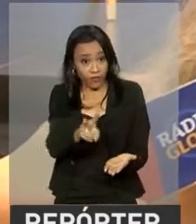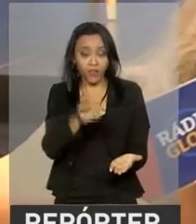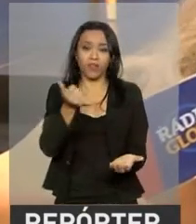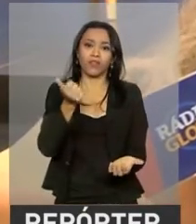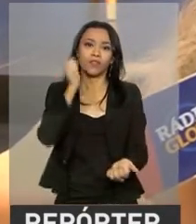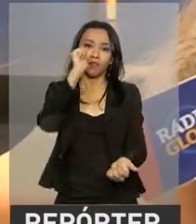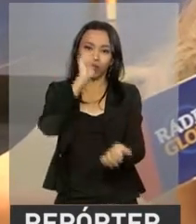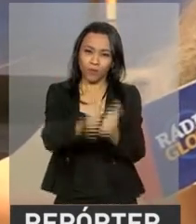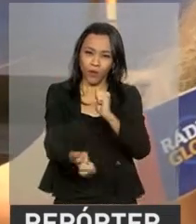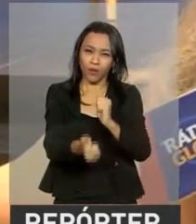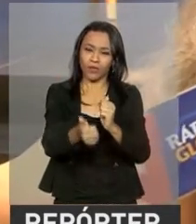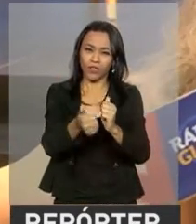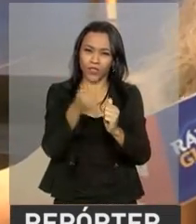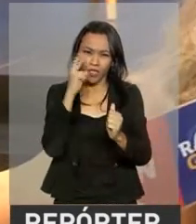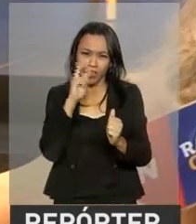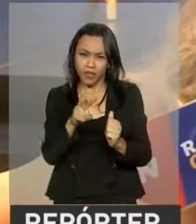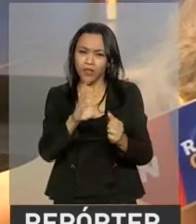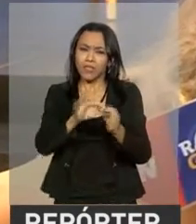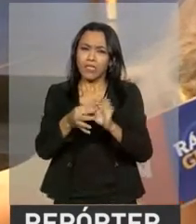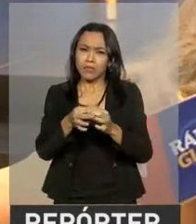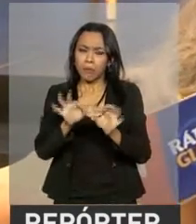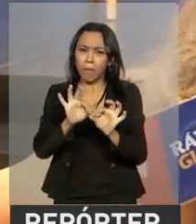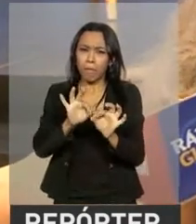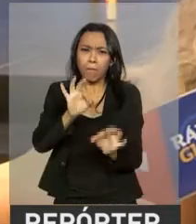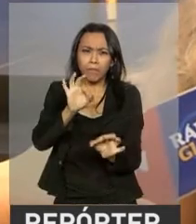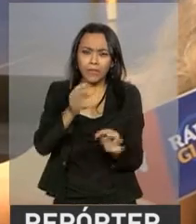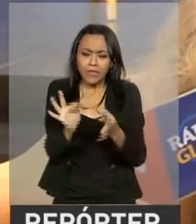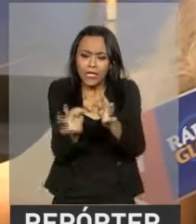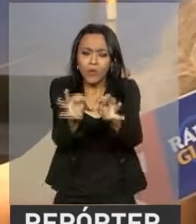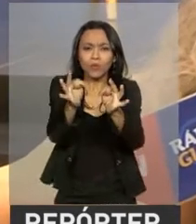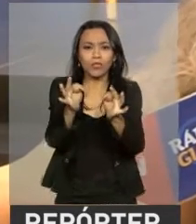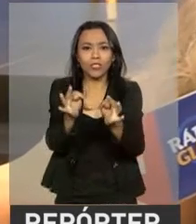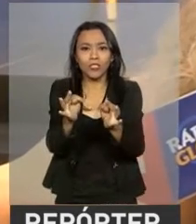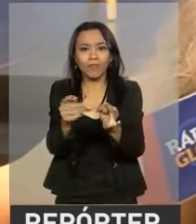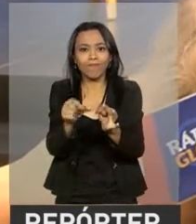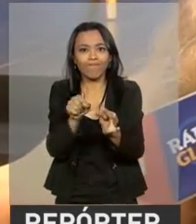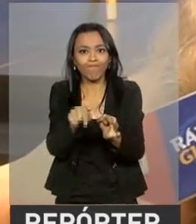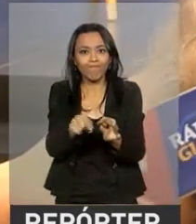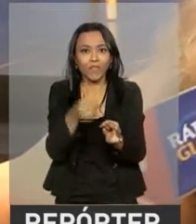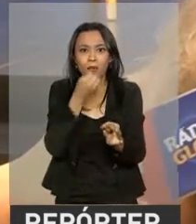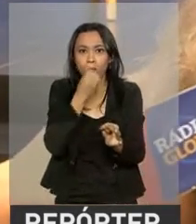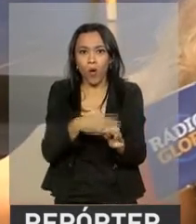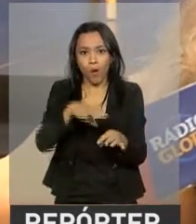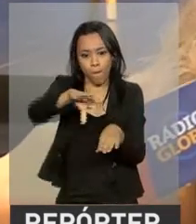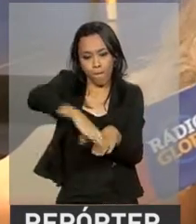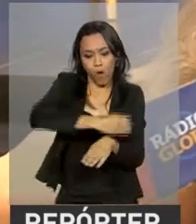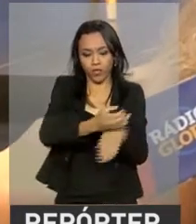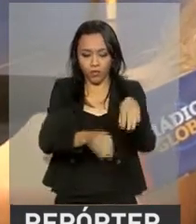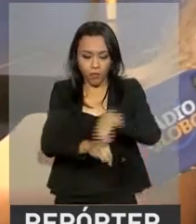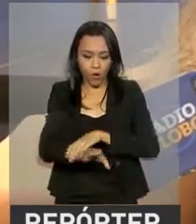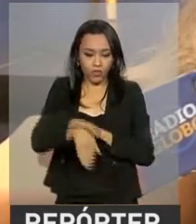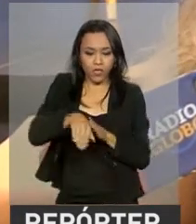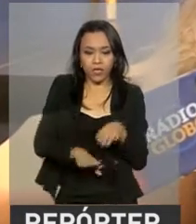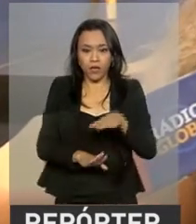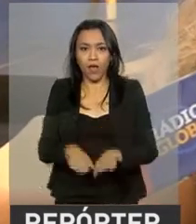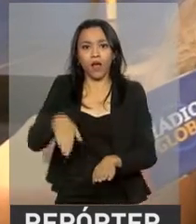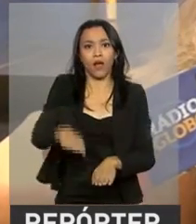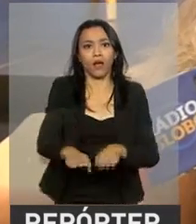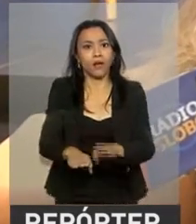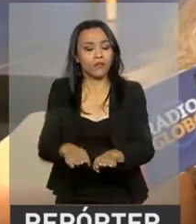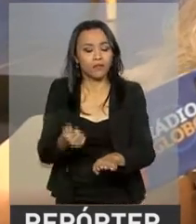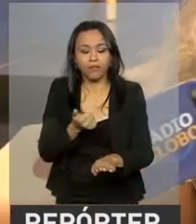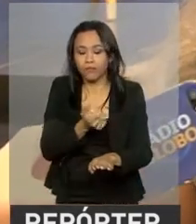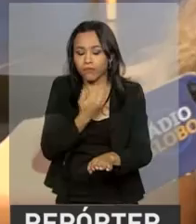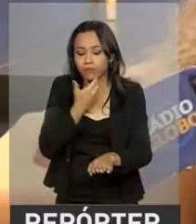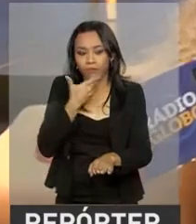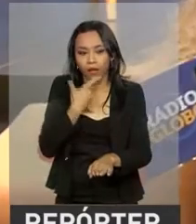Paralimpíada aquele protótipo de tecnologia que o pai calça uma bota e anda com o filho. Então,